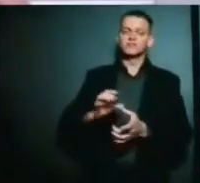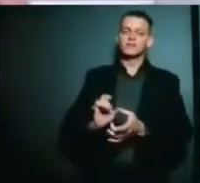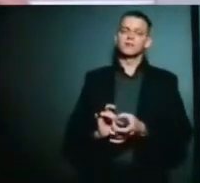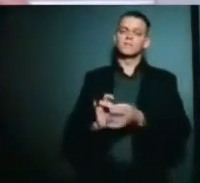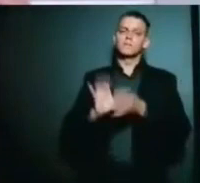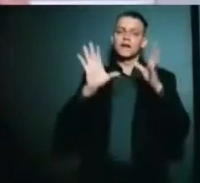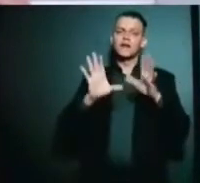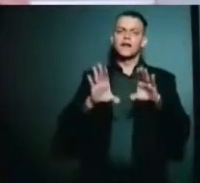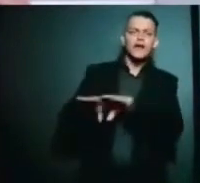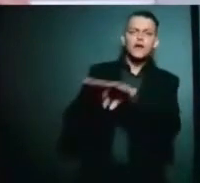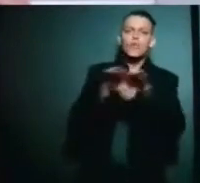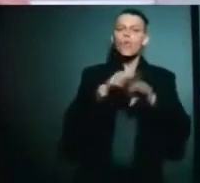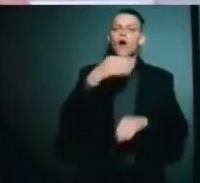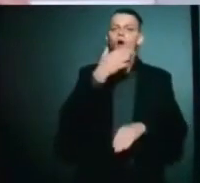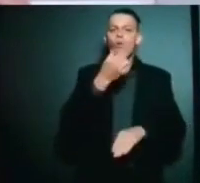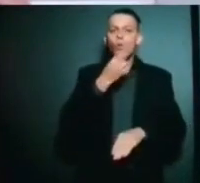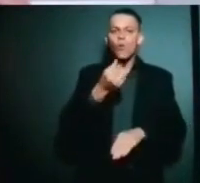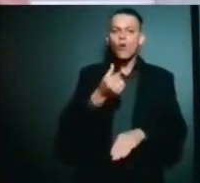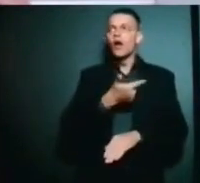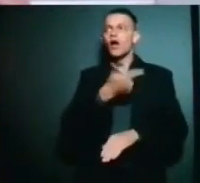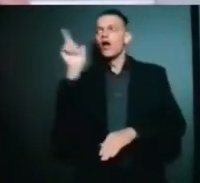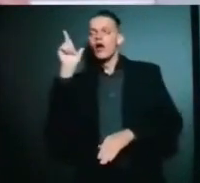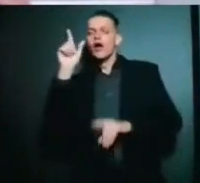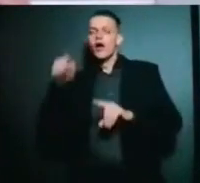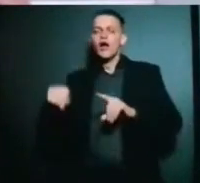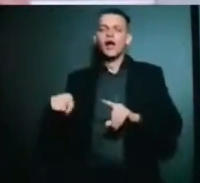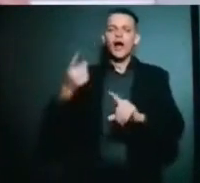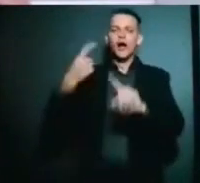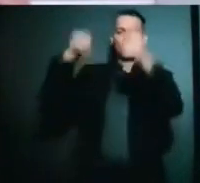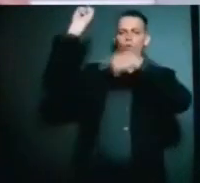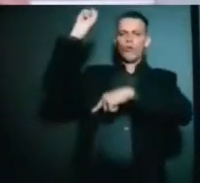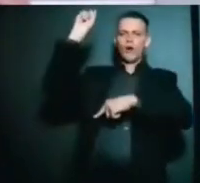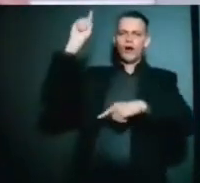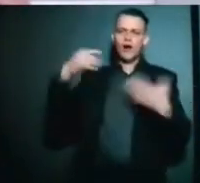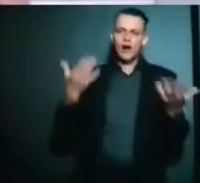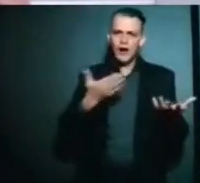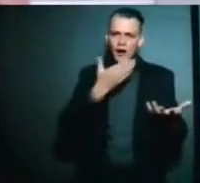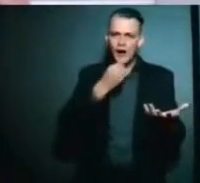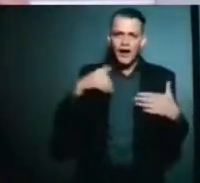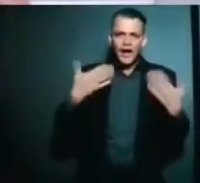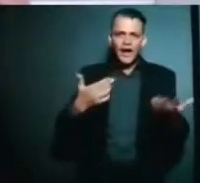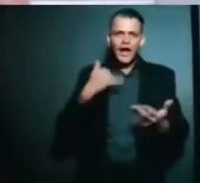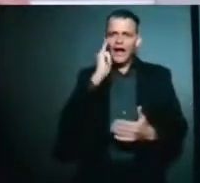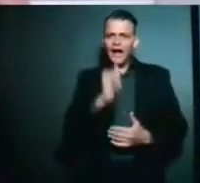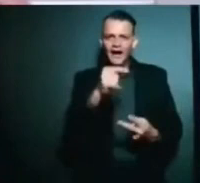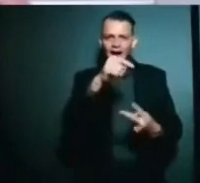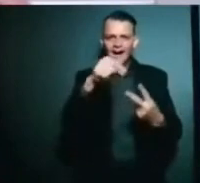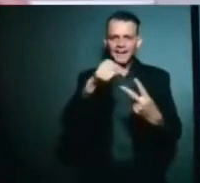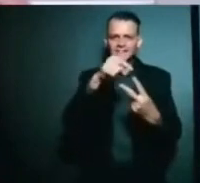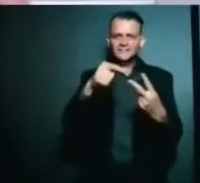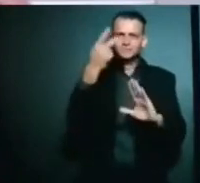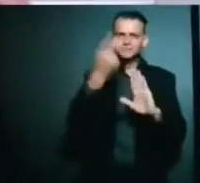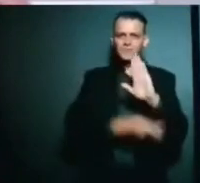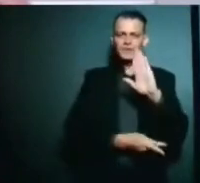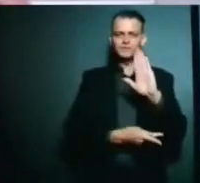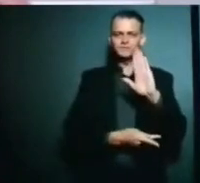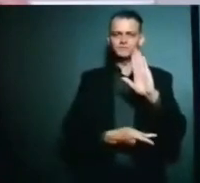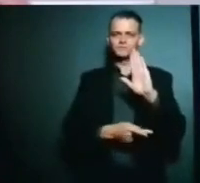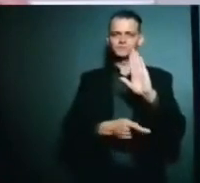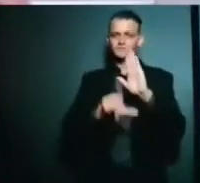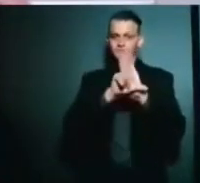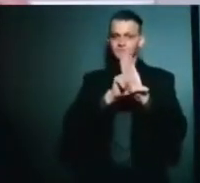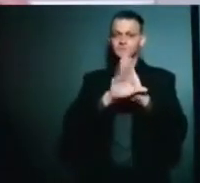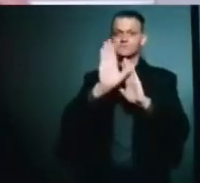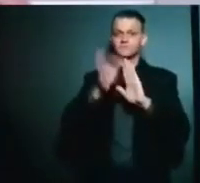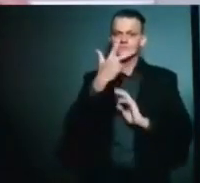estão iguais aos homens e em muitos outros já superaram os homens. Então, eu vou dar 2 exemplos desses projetos que